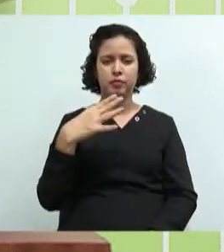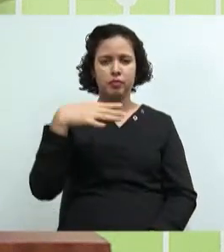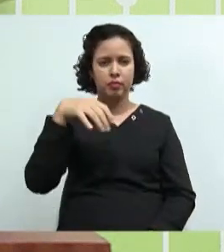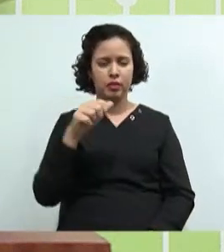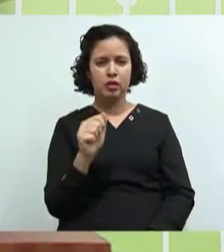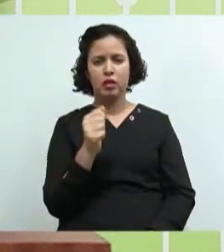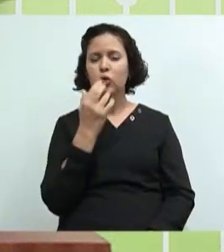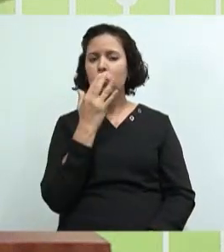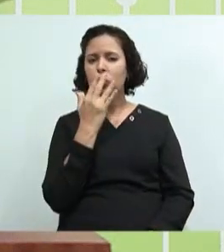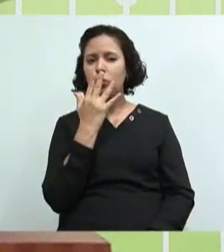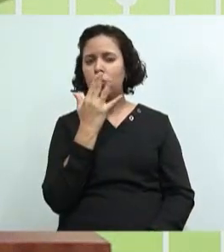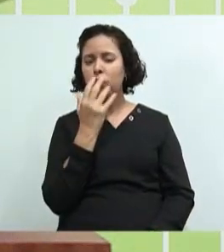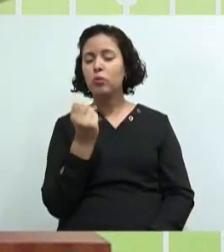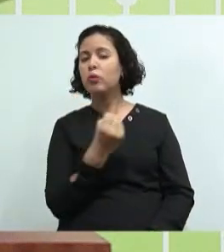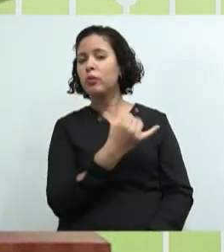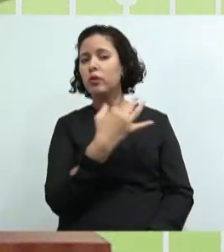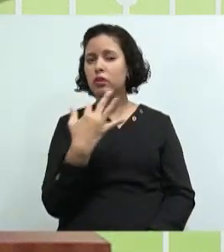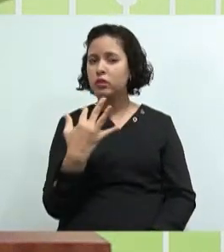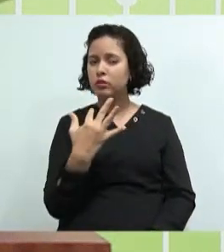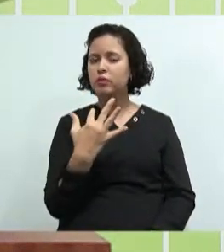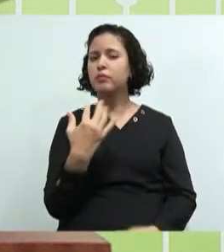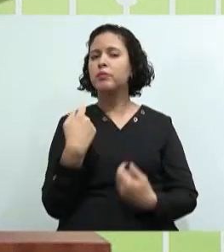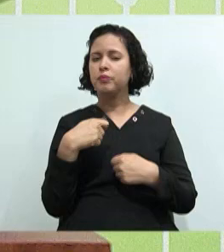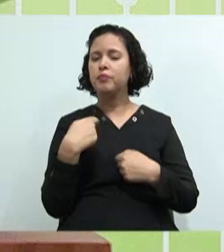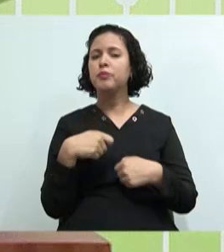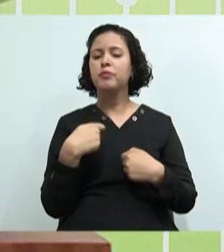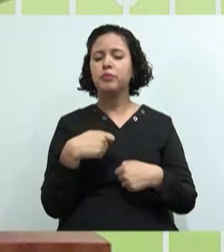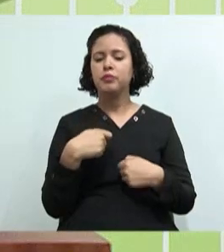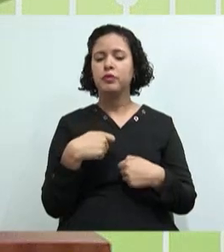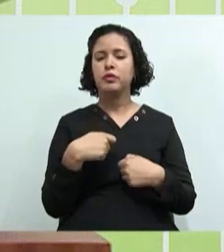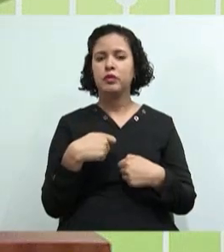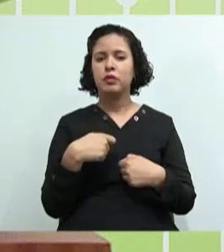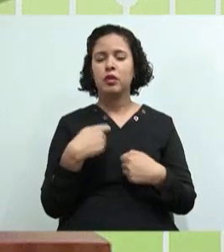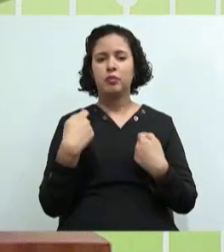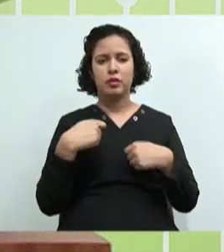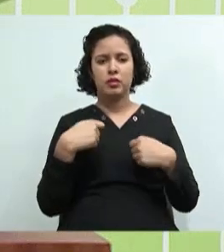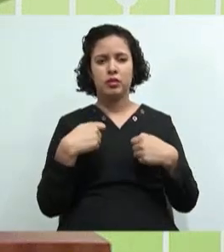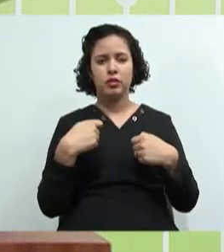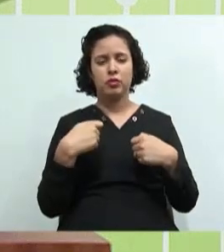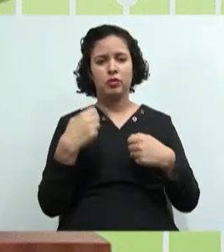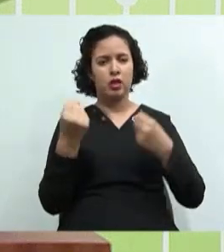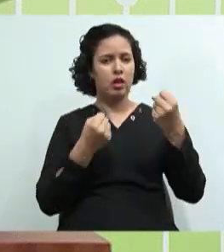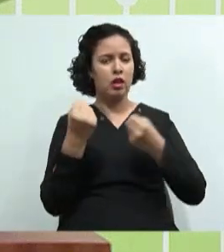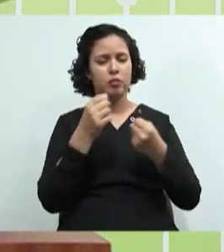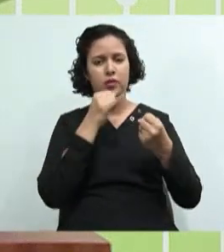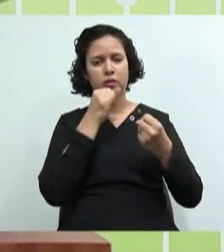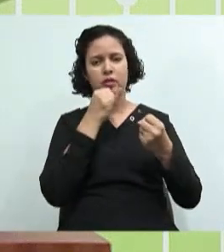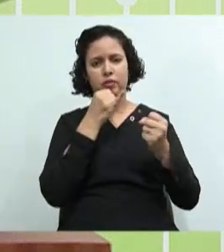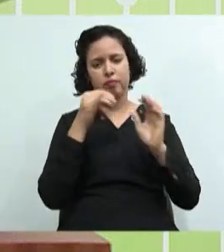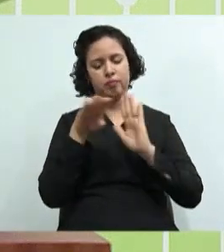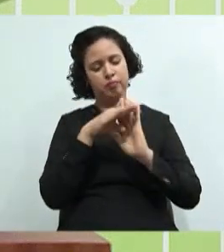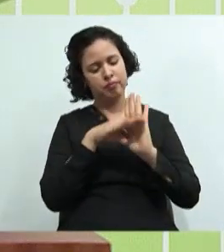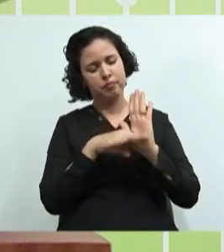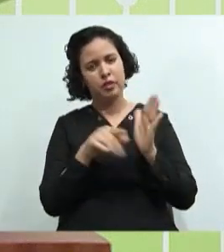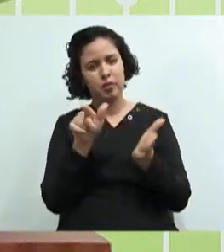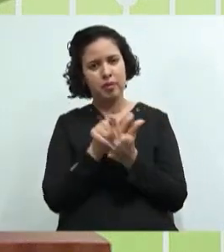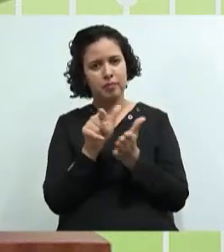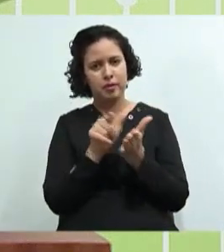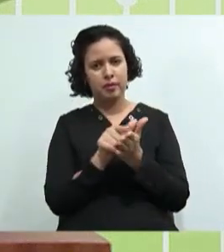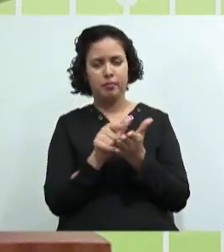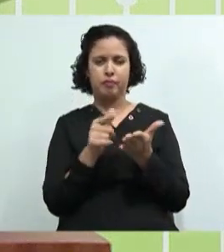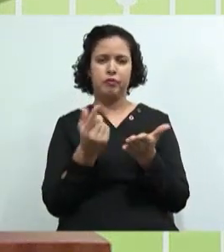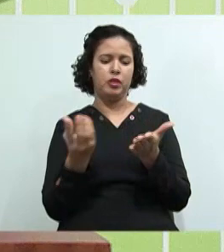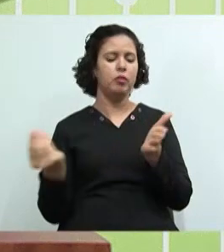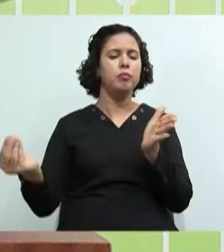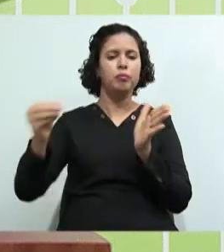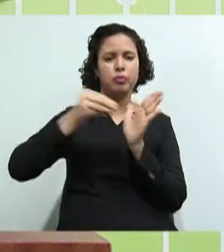esse carro, tá? E se você sabe tudo isso, você vai colocar, o carro custa, vamos colocar um exemplo aqui, 50